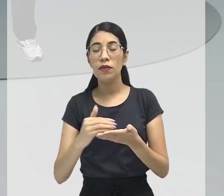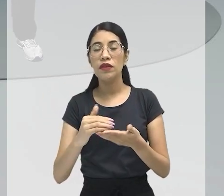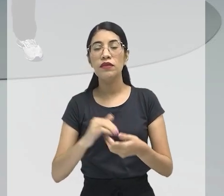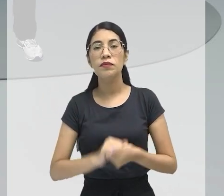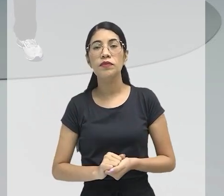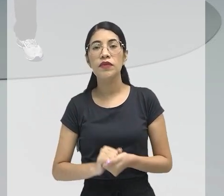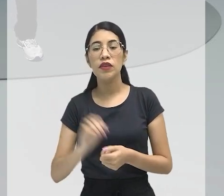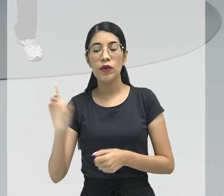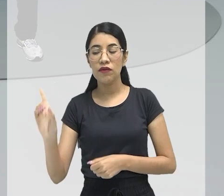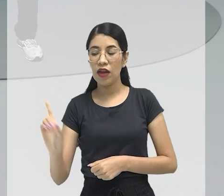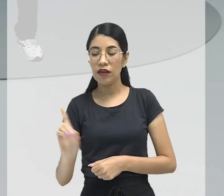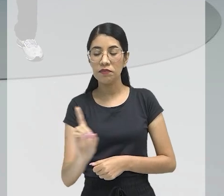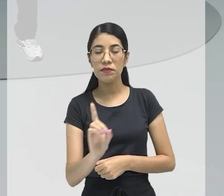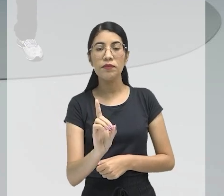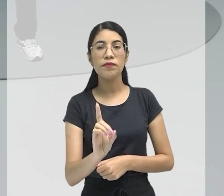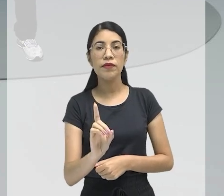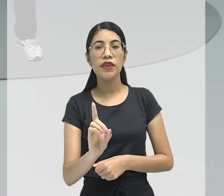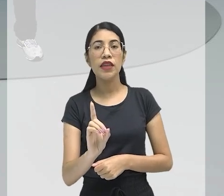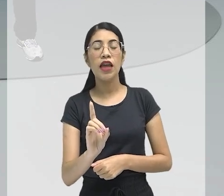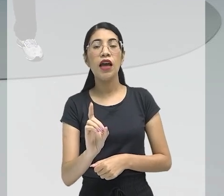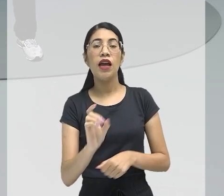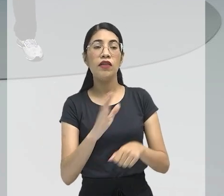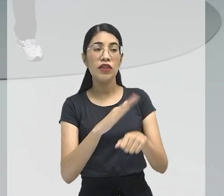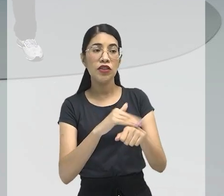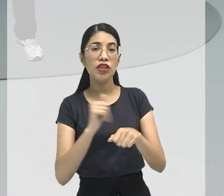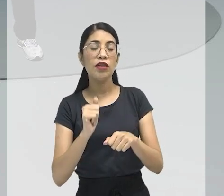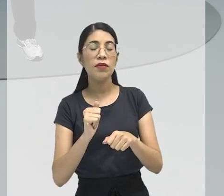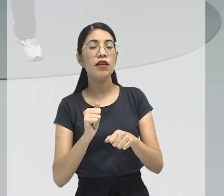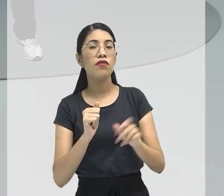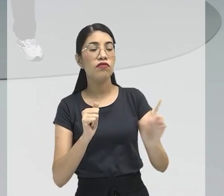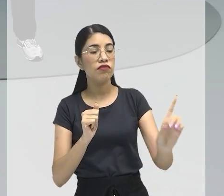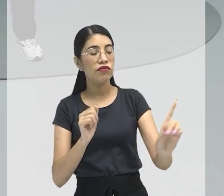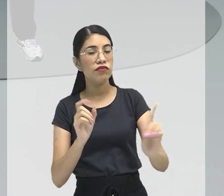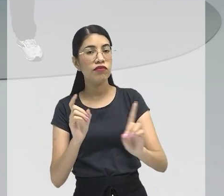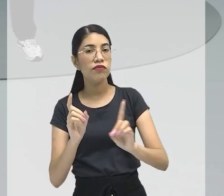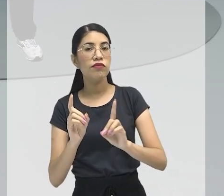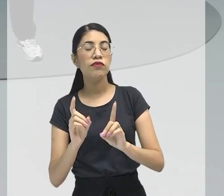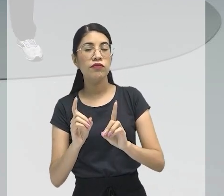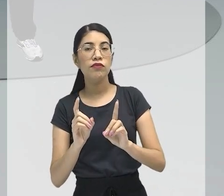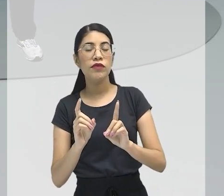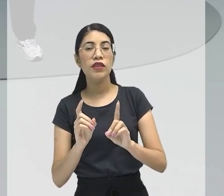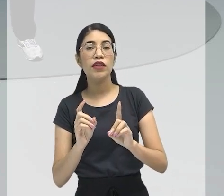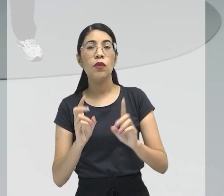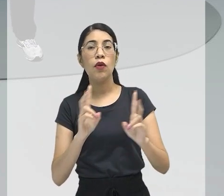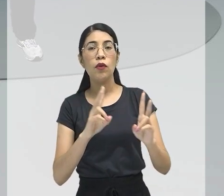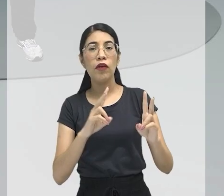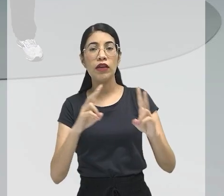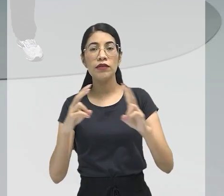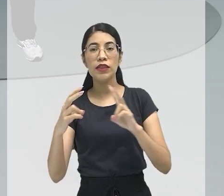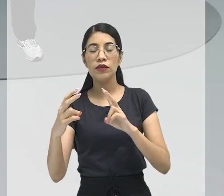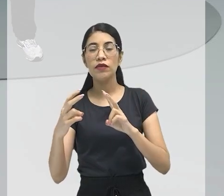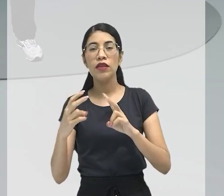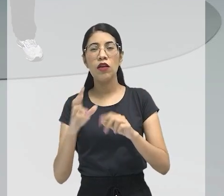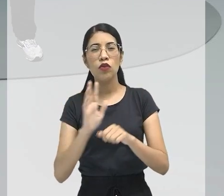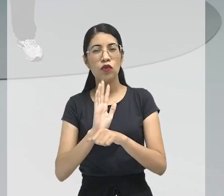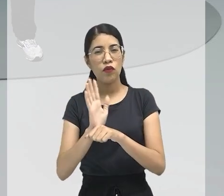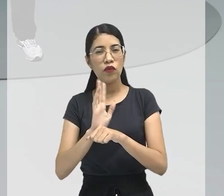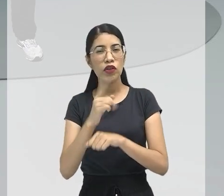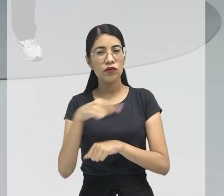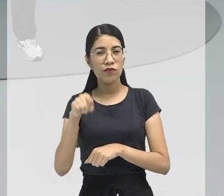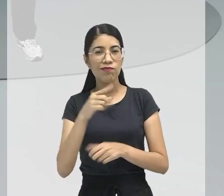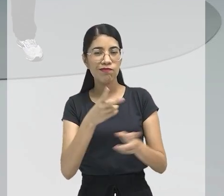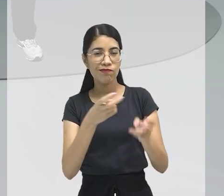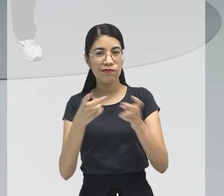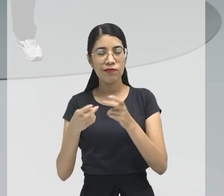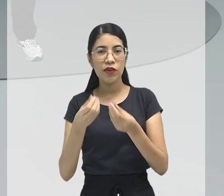primeiro. Ele indo ao centro, ele vai convidar o seu adversário, né? Os lutadores giram, como vocês viram lá, o professor Kim